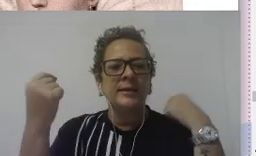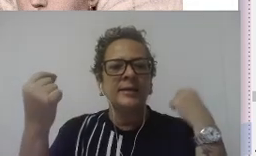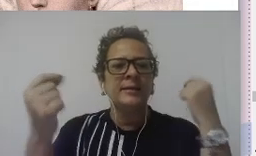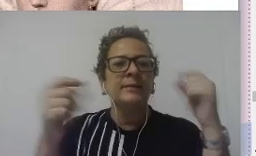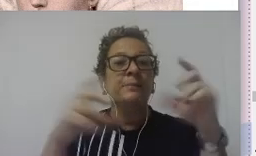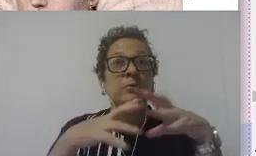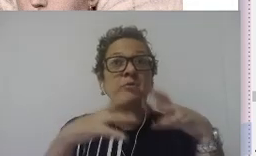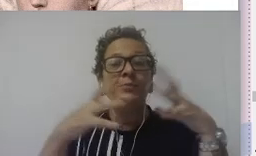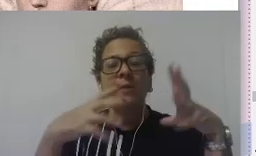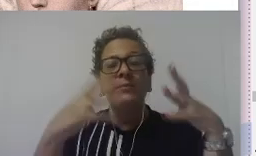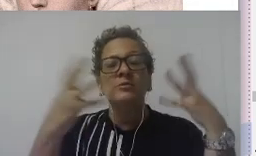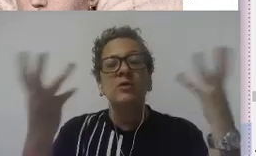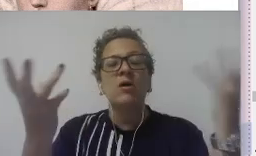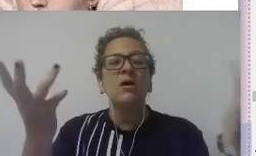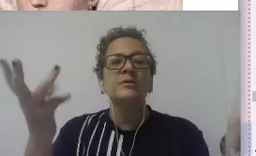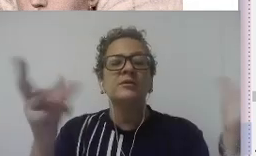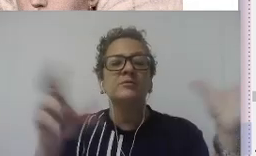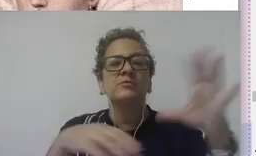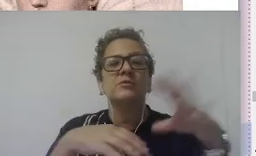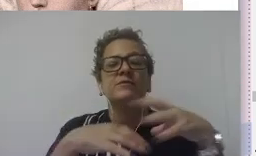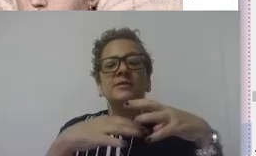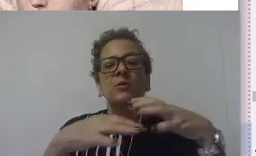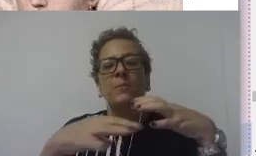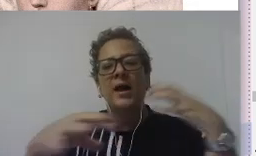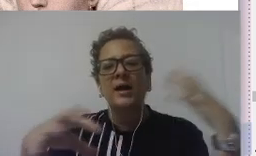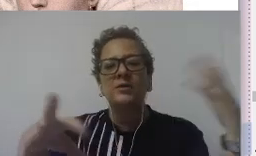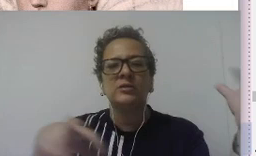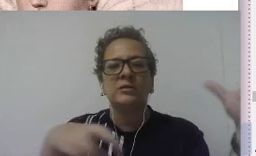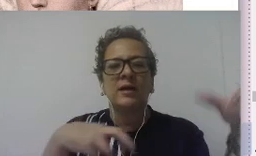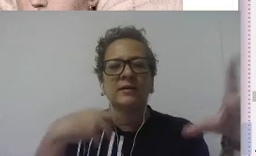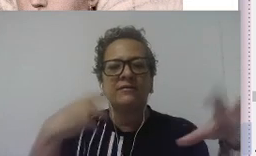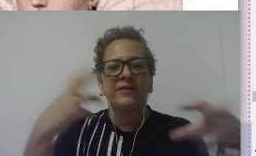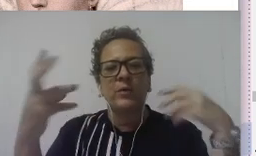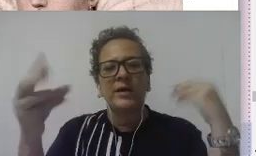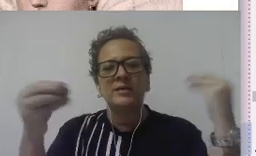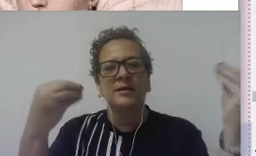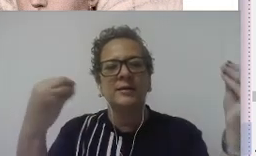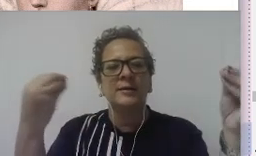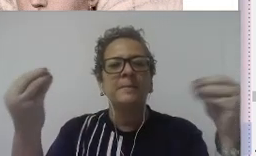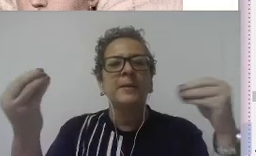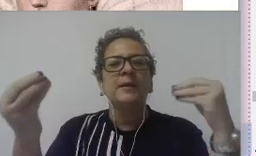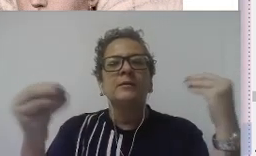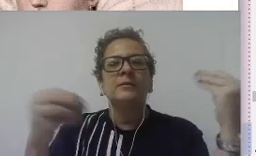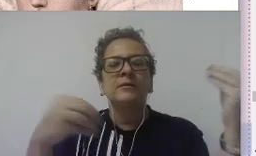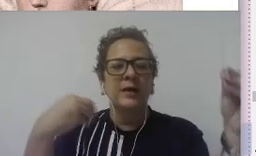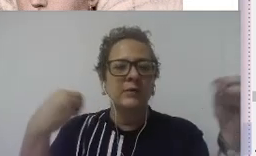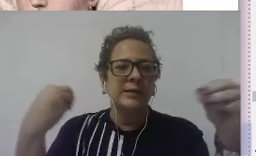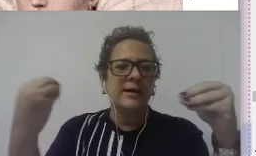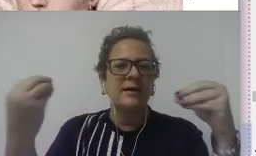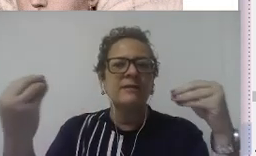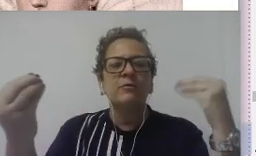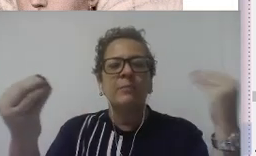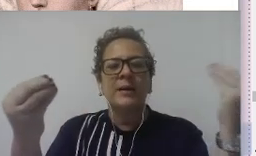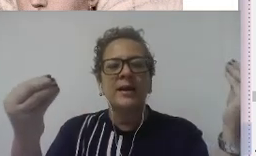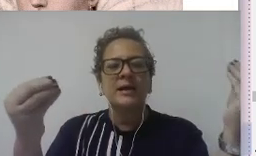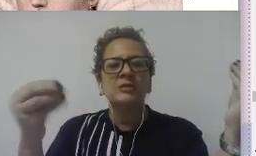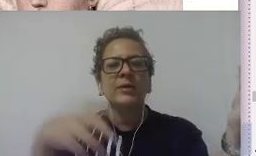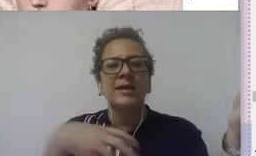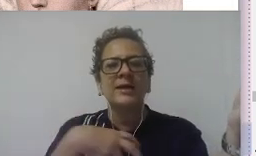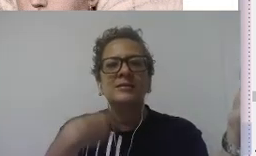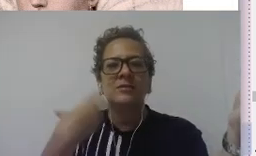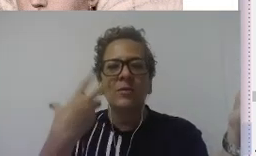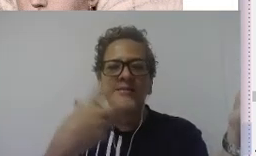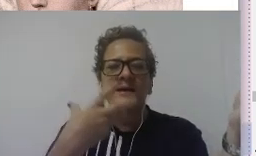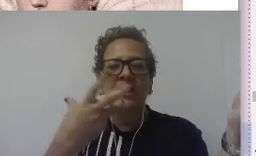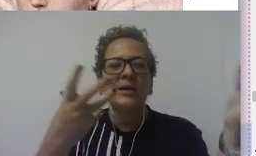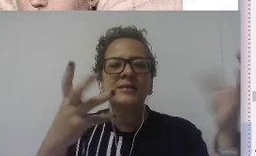E os próprios nobres, as pessoas que faziam parte da frequência ali, que frequentavam o palácio,